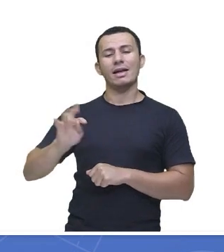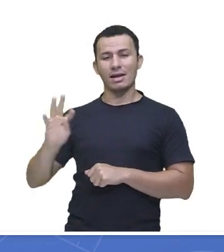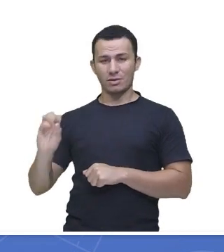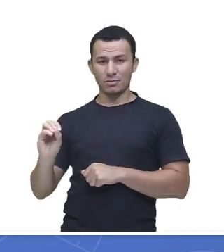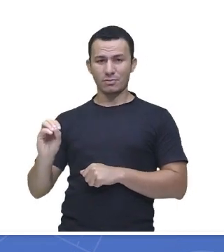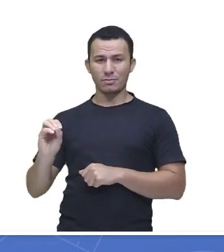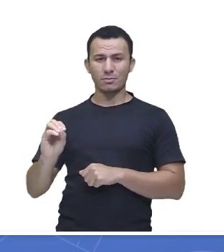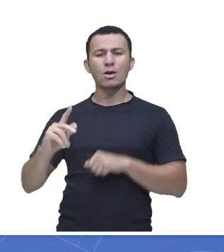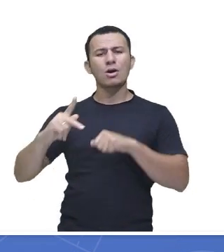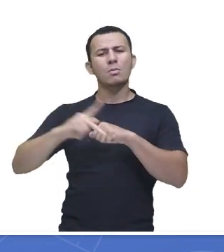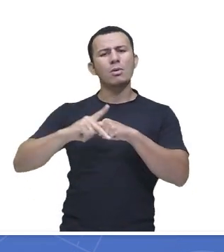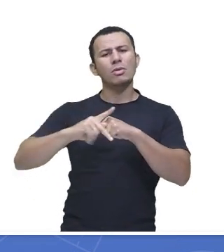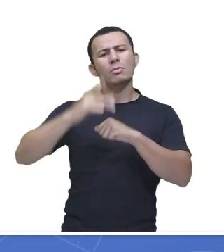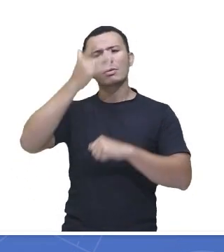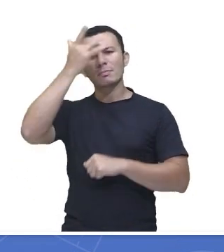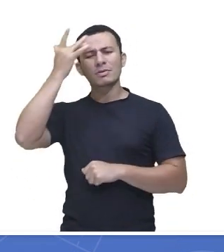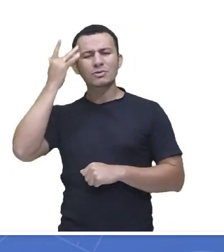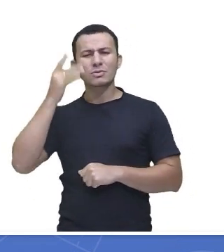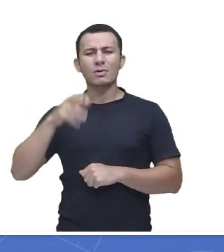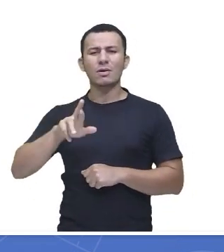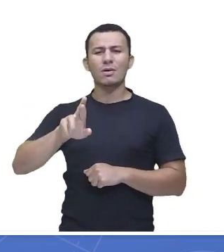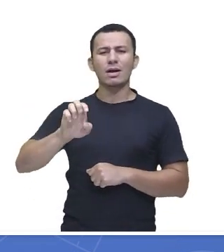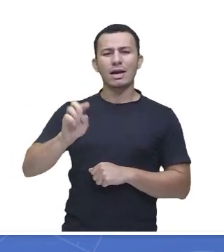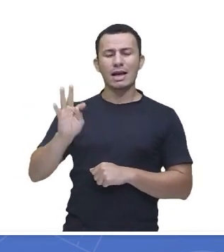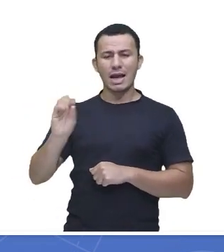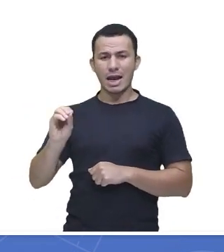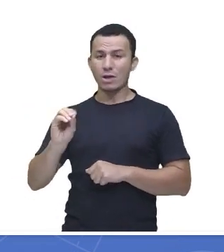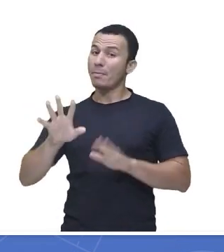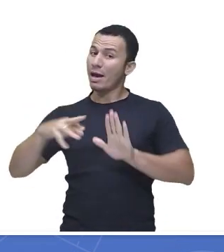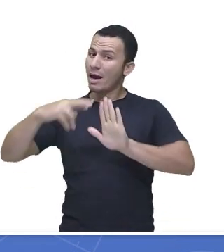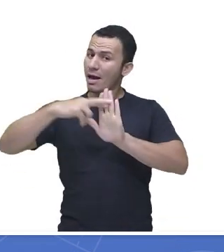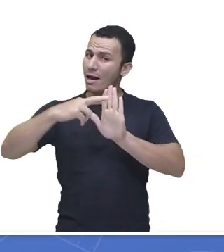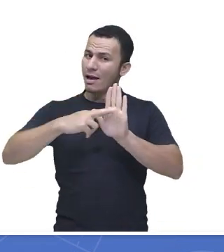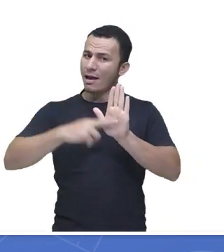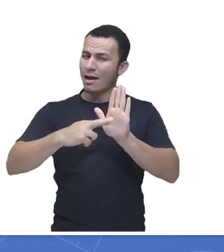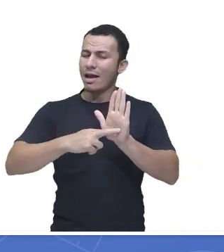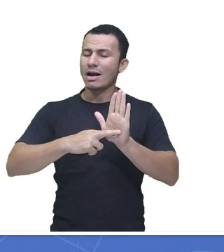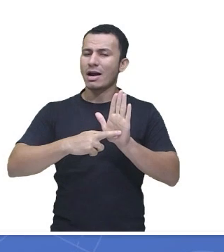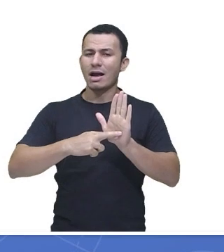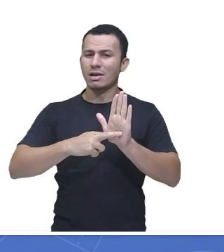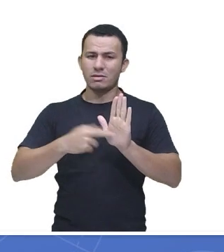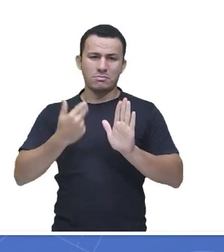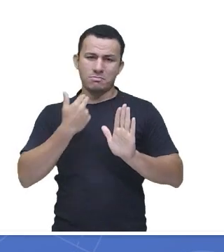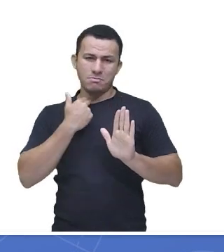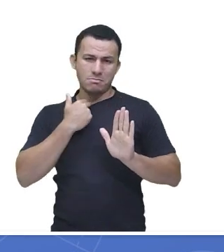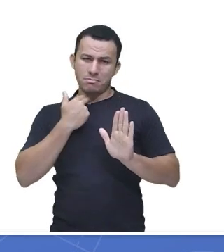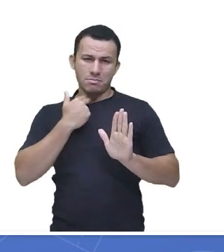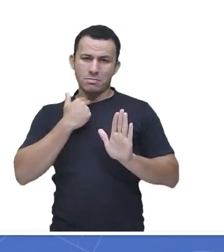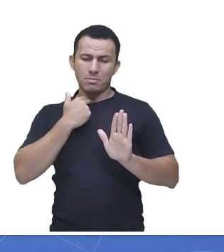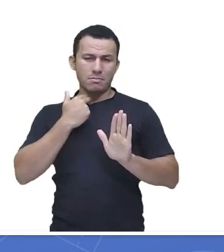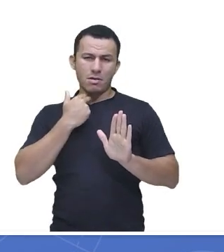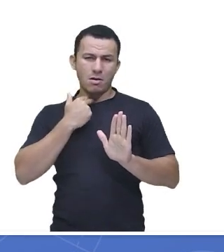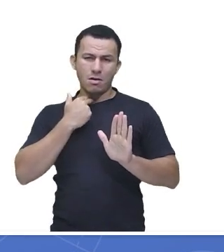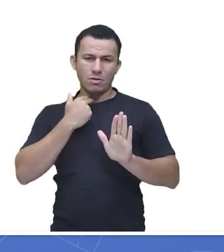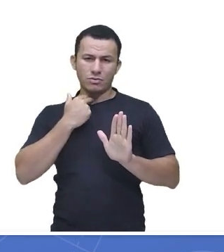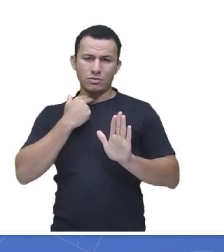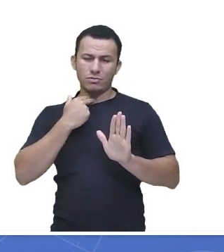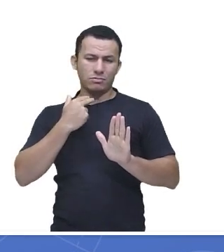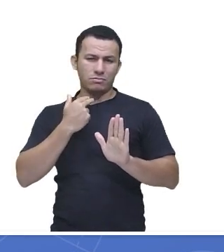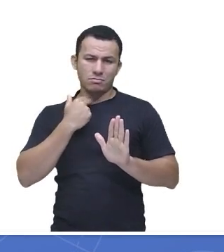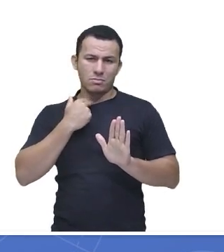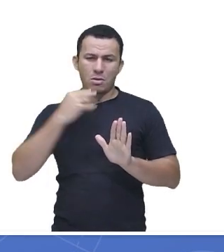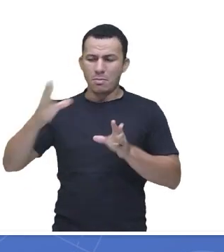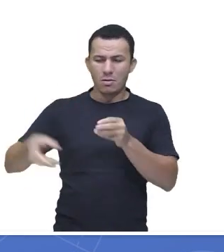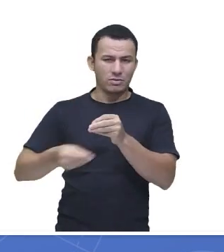Pronome pessoal reto não deve, dentro do padrão formal da língua, fazer o quê? Ocupar a função de objeto, a função